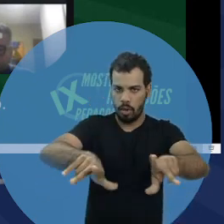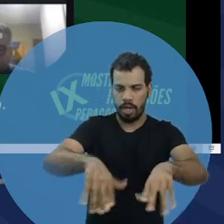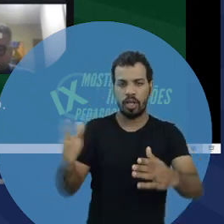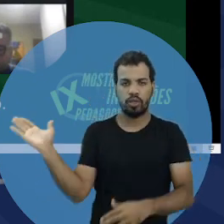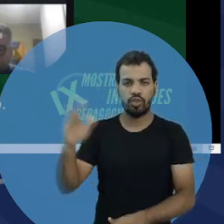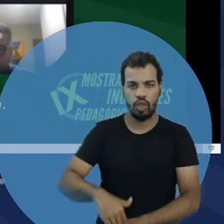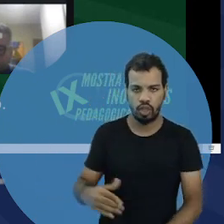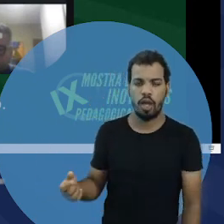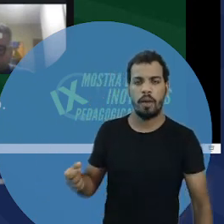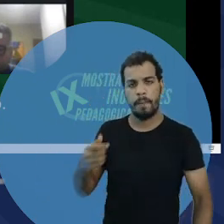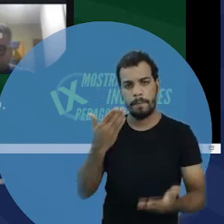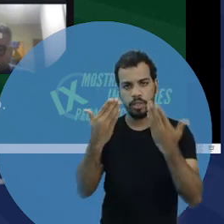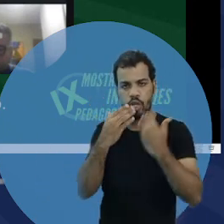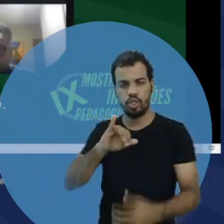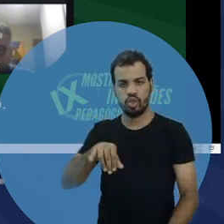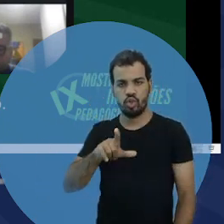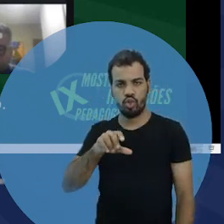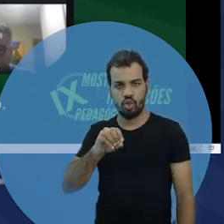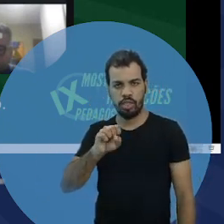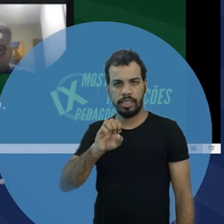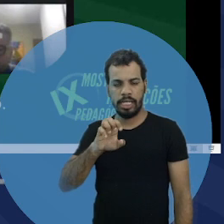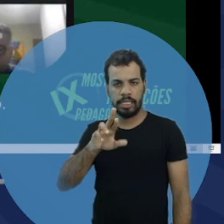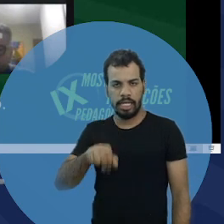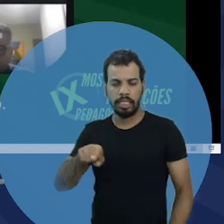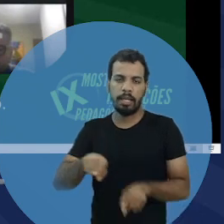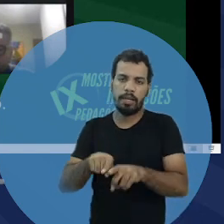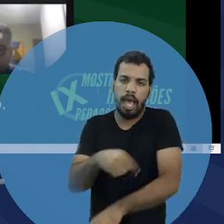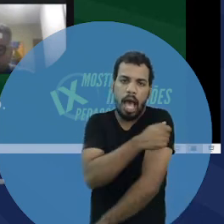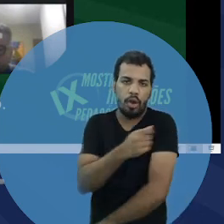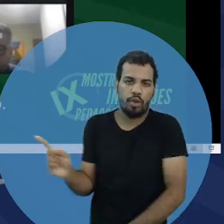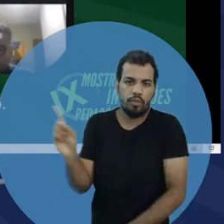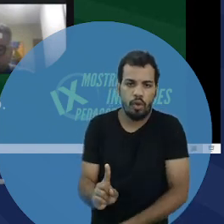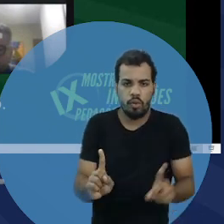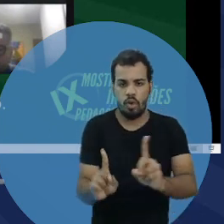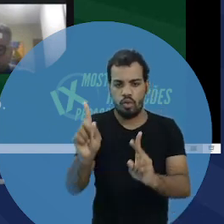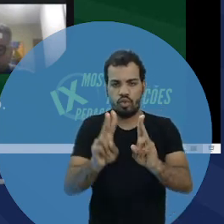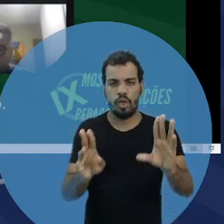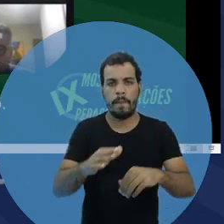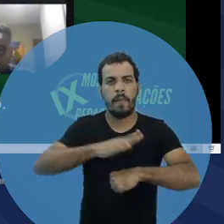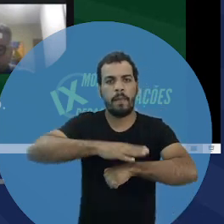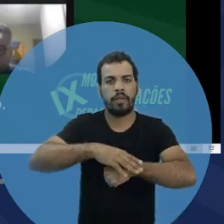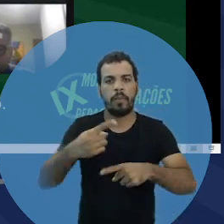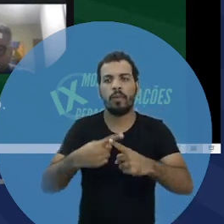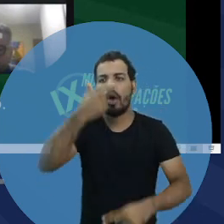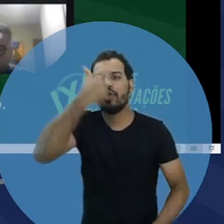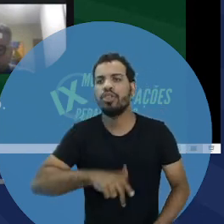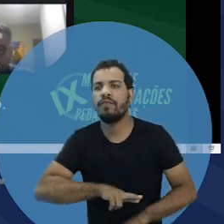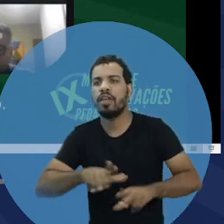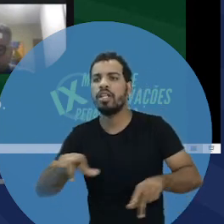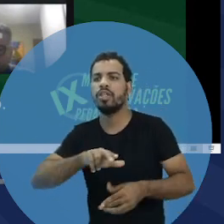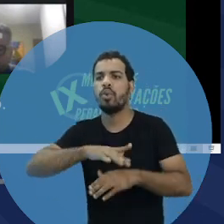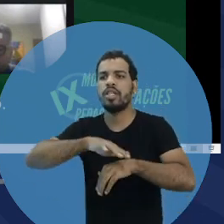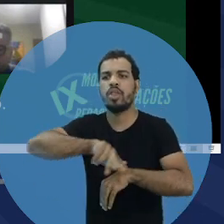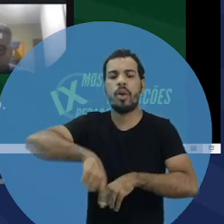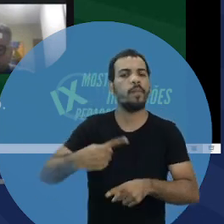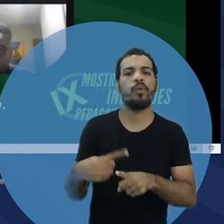nossos ex-alunos que fizeram parte desse momento. Então, por que diferença não é doença? Então, a gente vê que crianças e adolescentes que